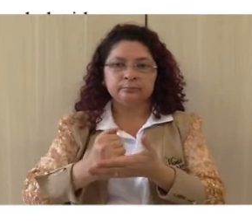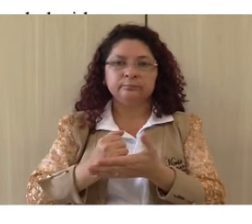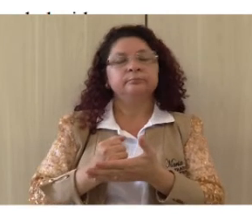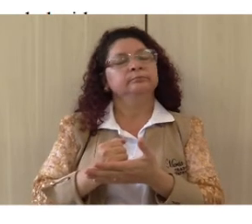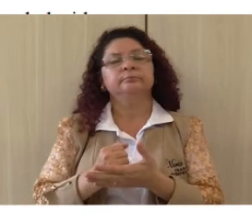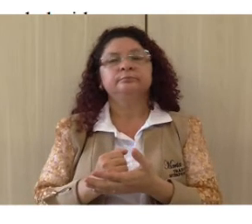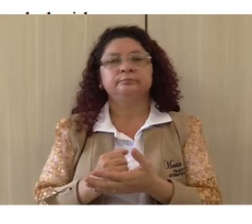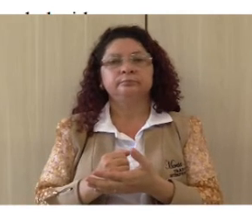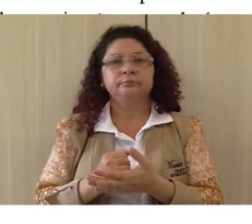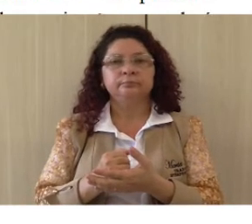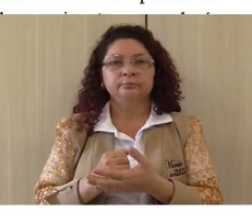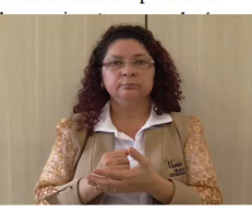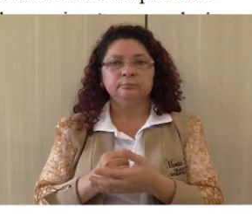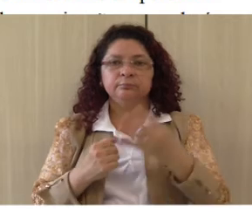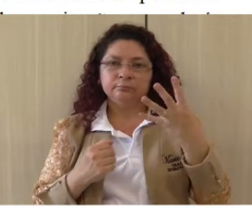Item